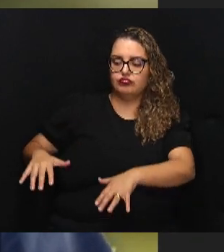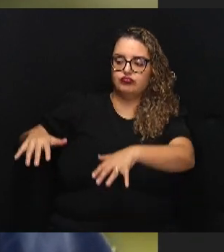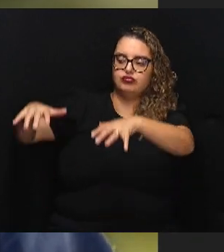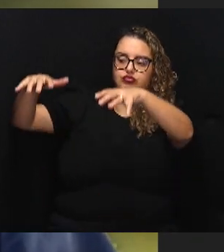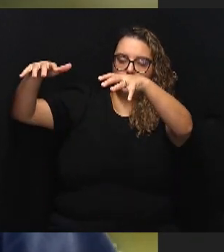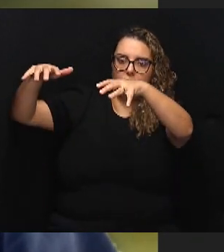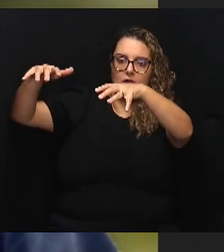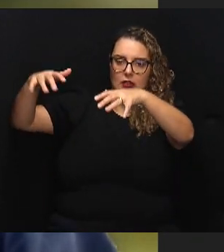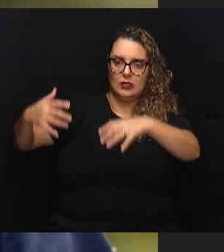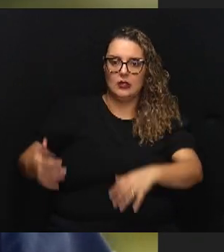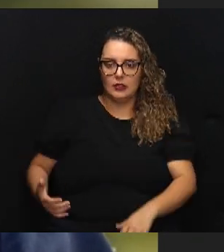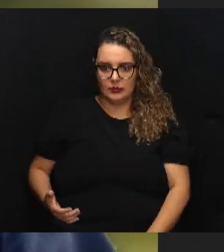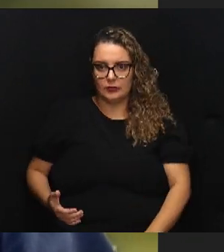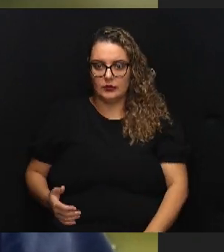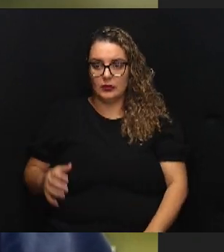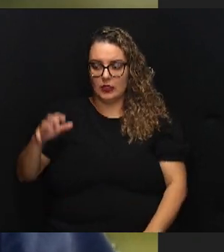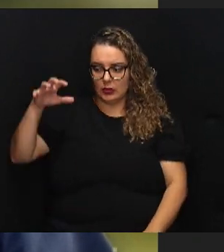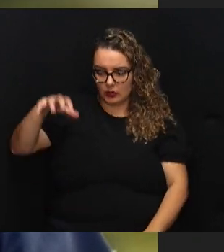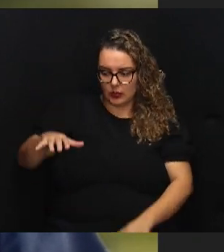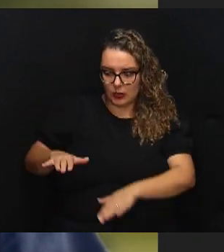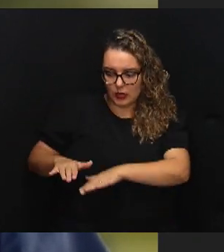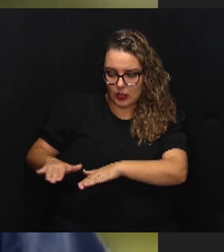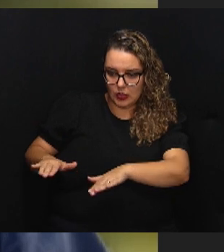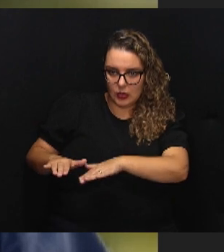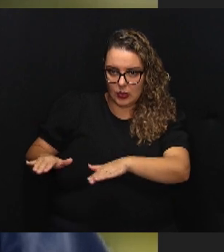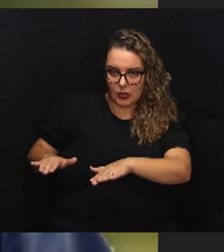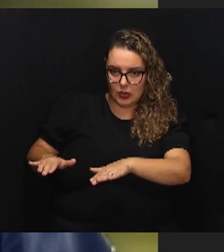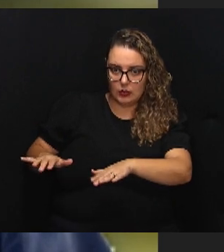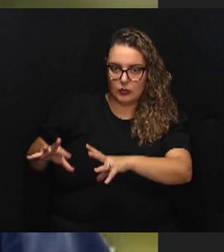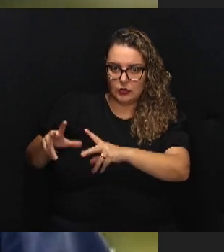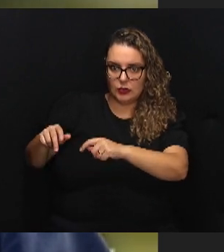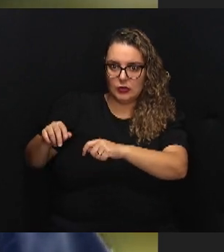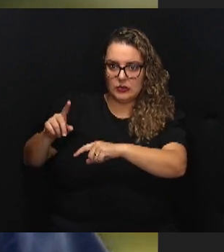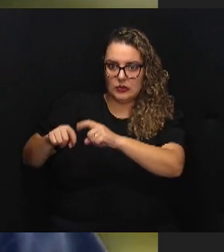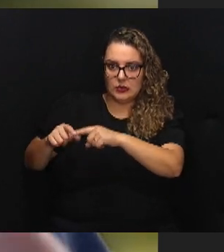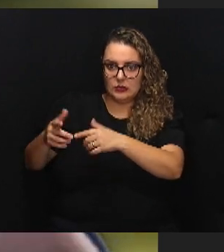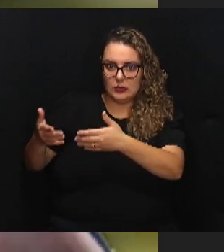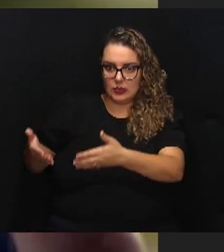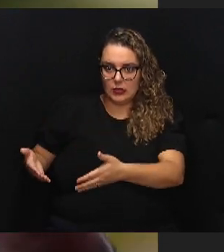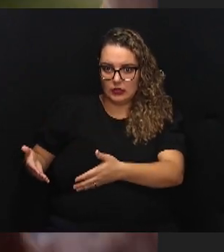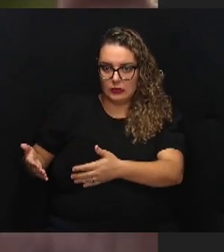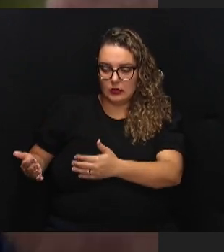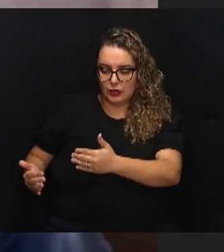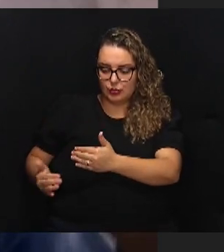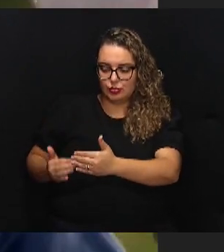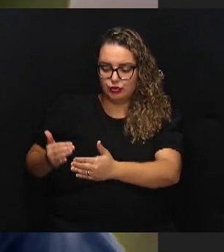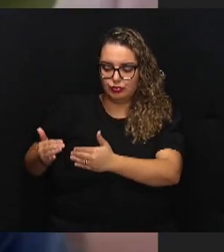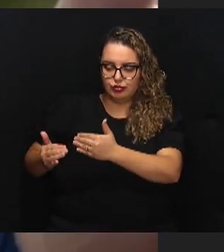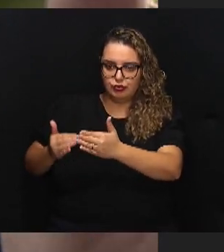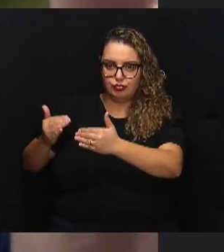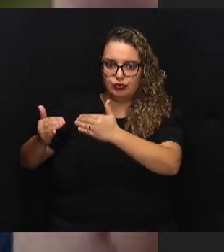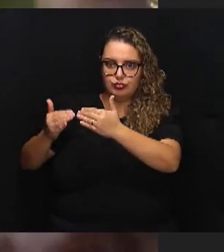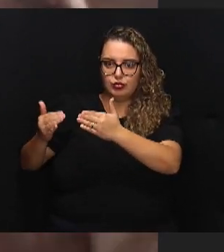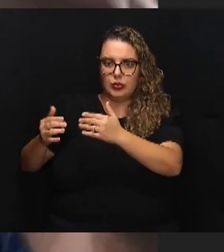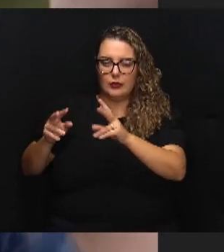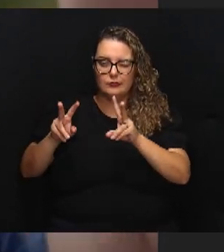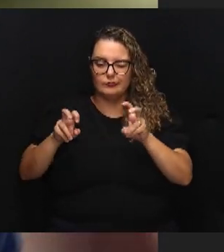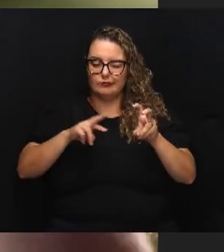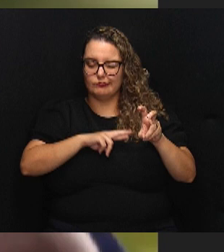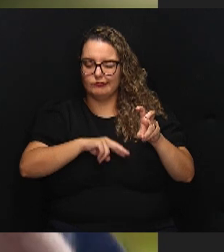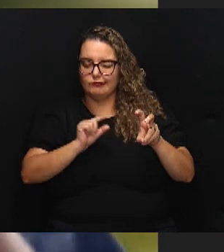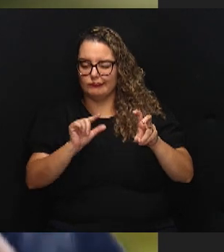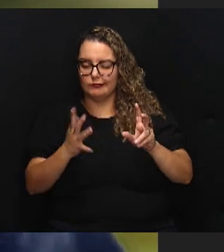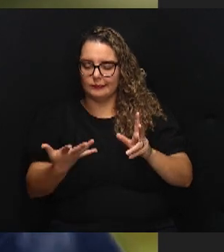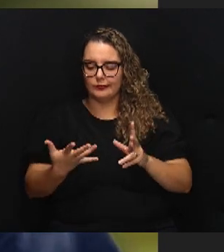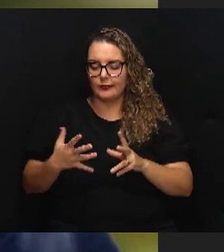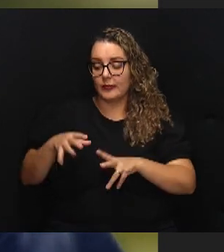os micro-organismos que habitam o solo coberto por esse material, eles evoluíram, vamos romantizar aqui um pouco, eles